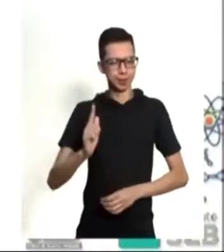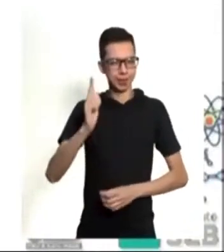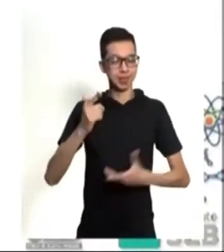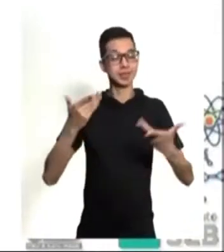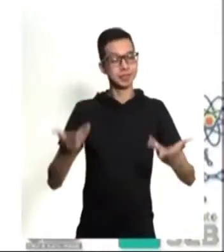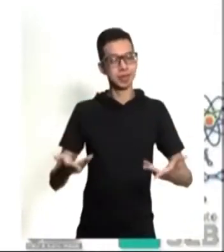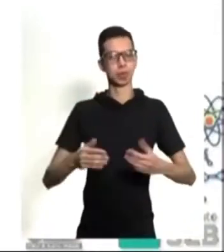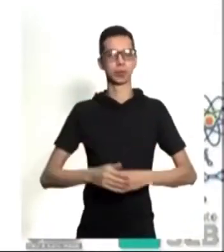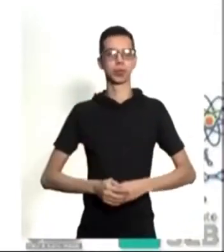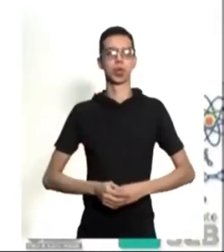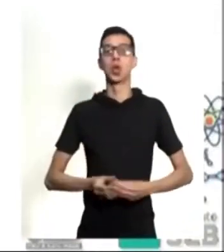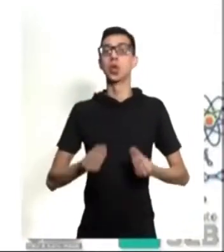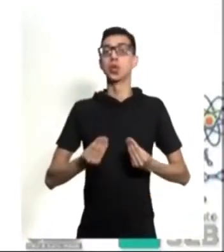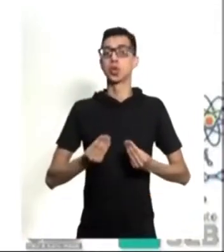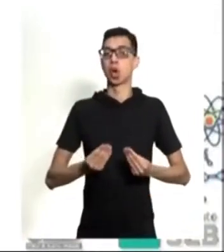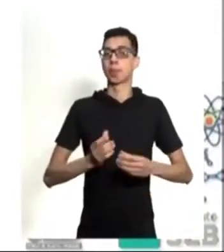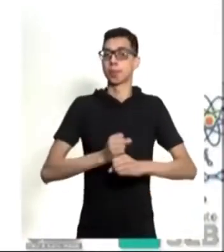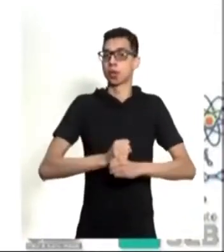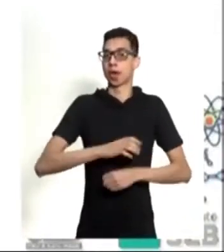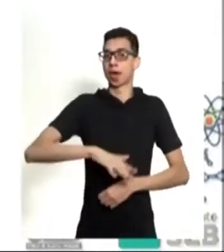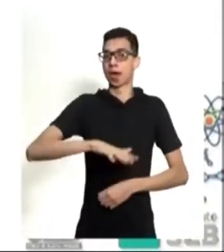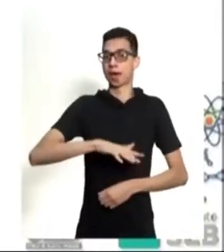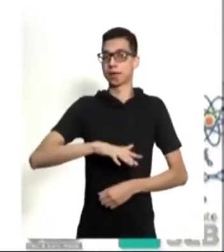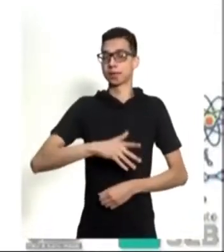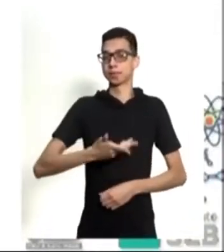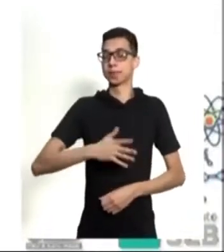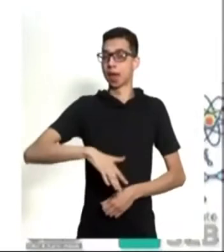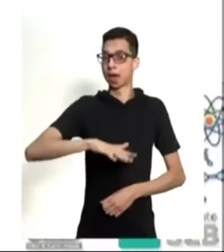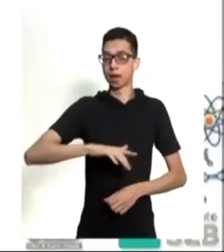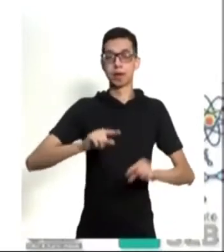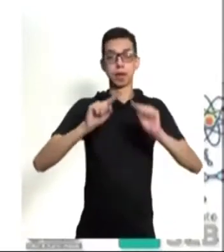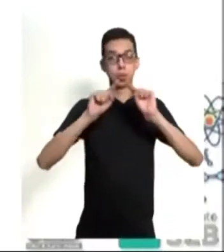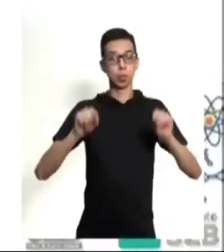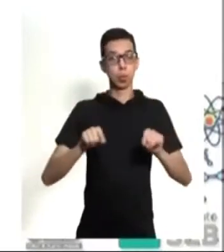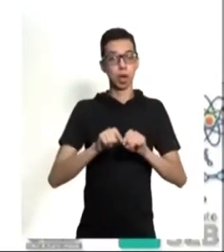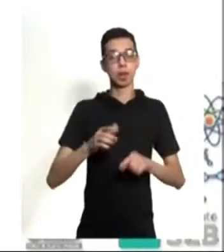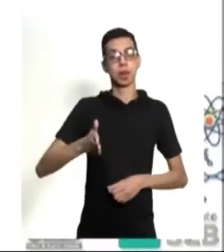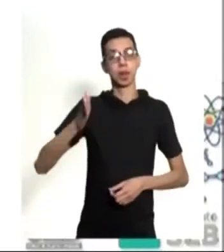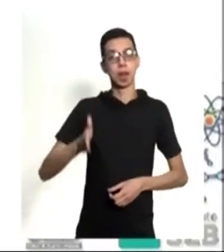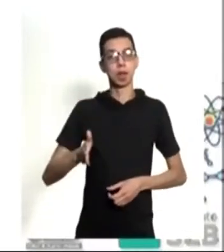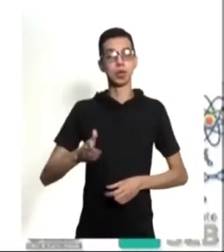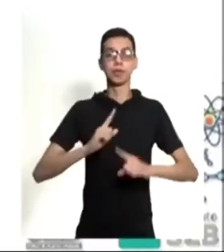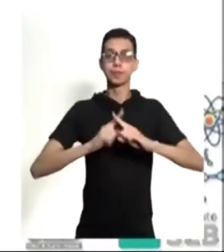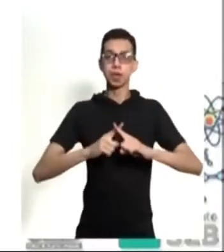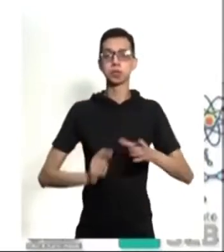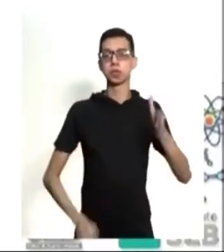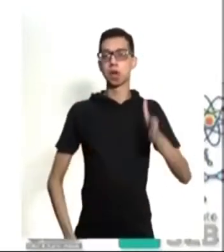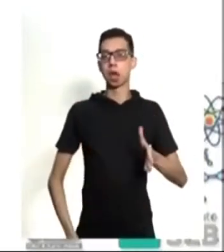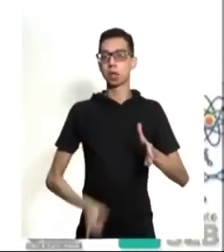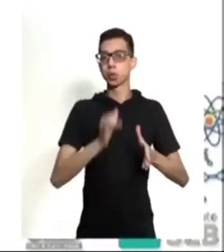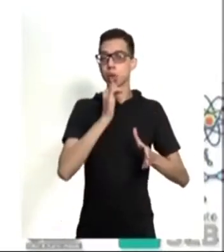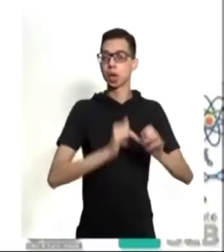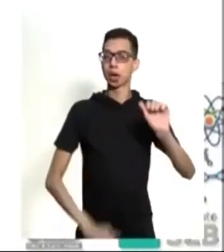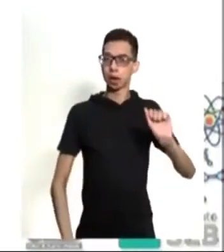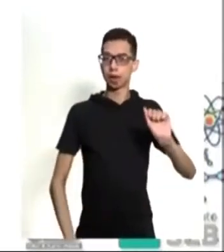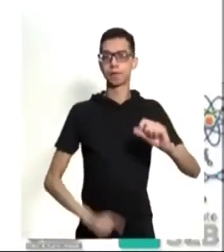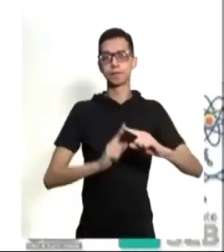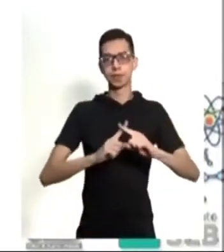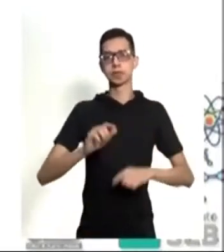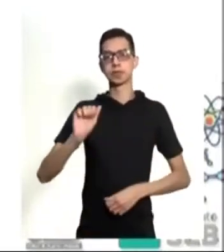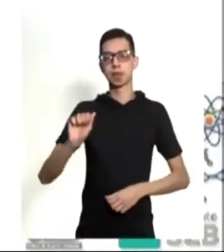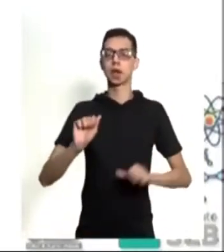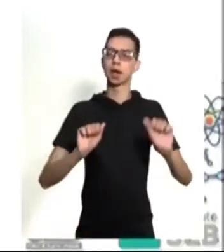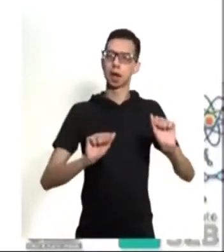é que se faz para calcular a área da base? É área de quadrado, professor. É lado vezes lado. A vezes A vai dar A